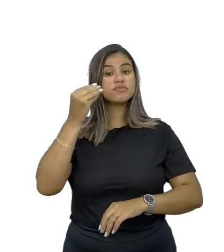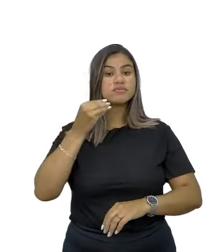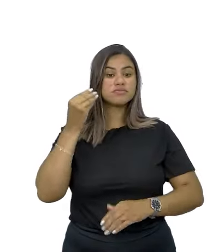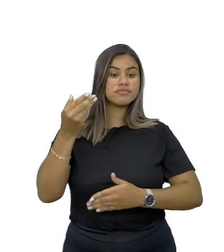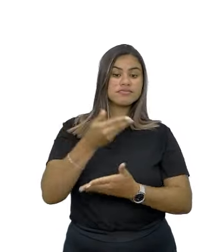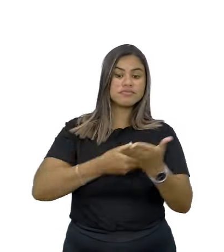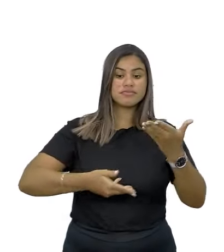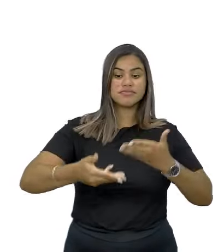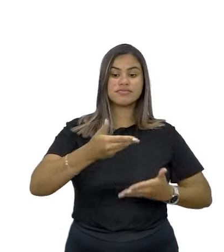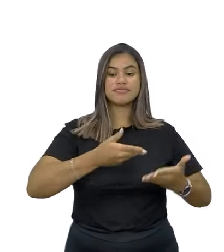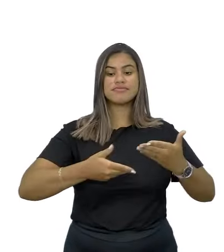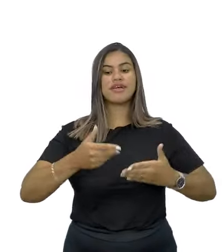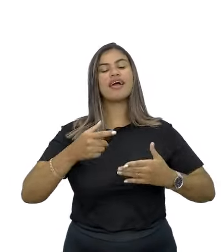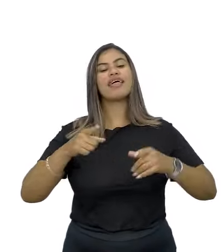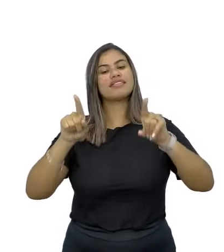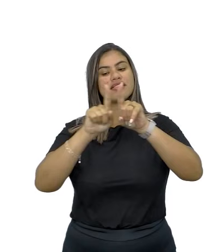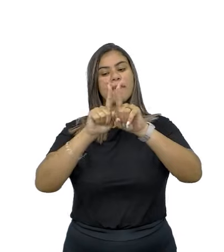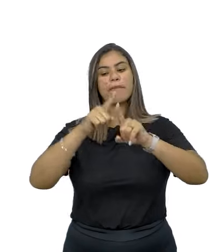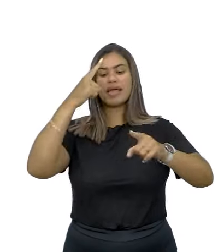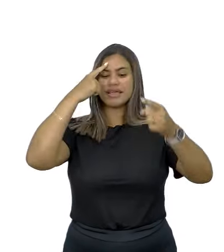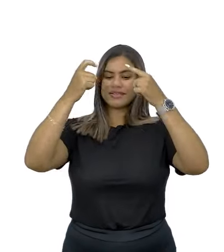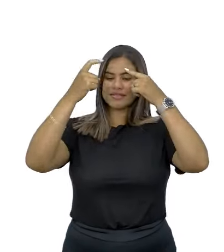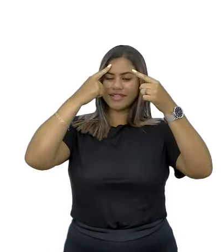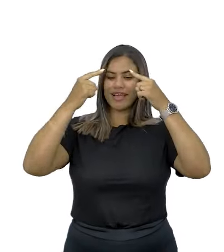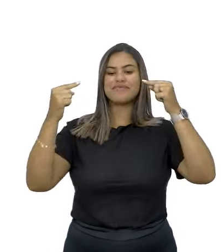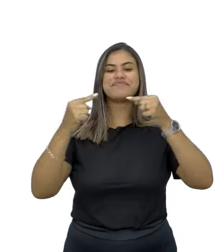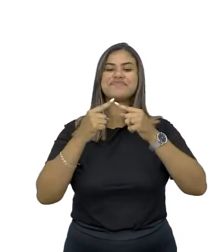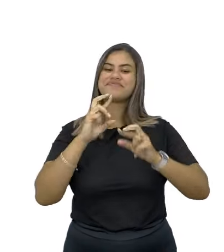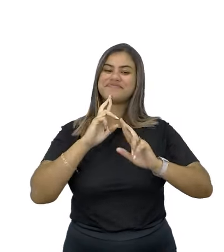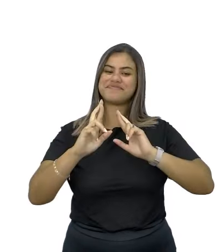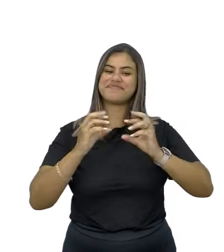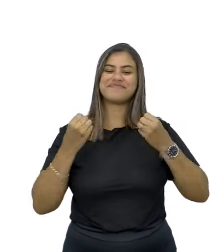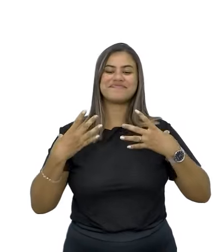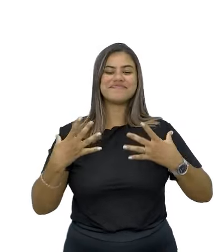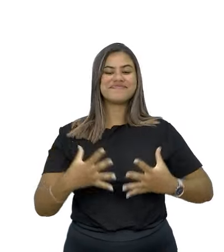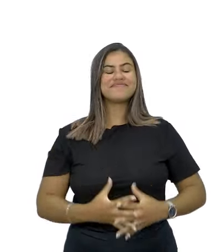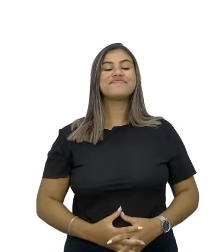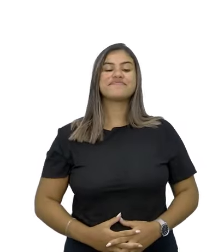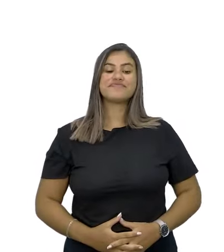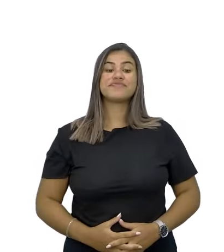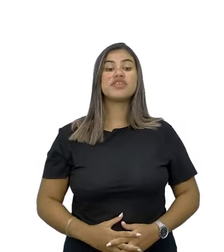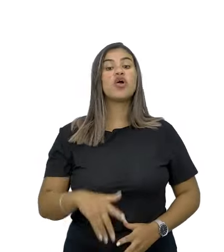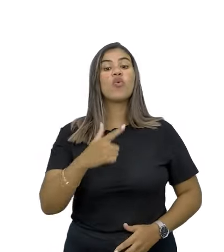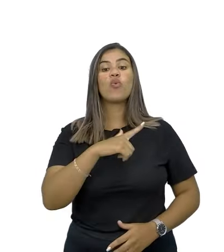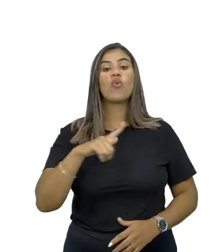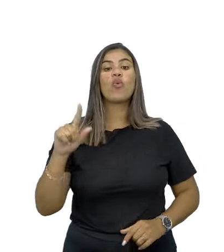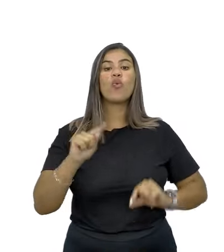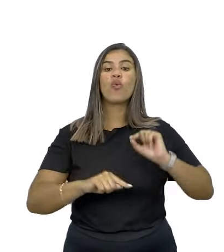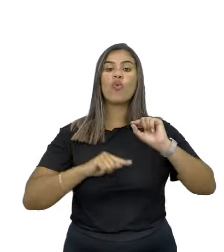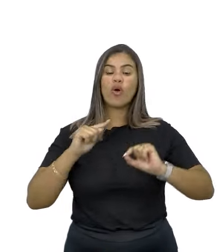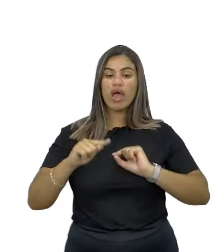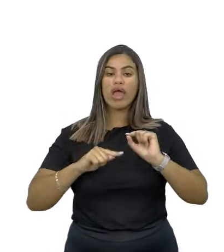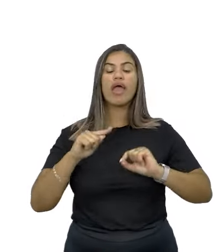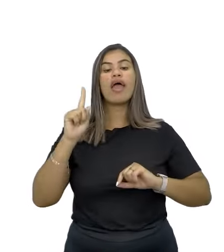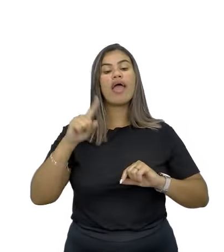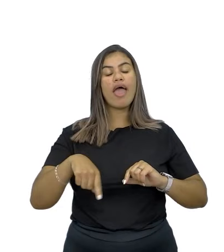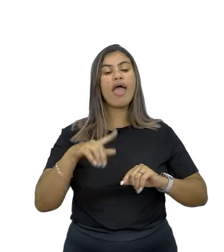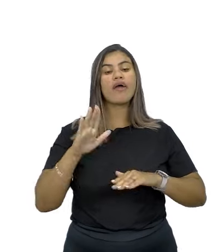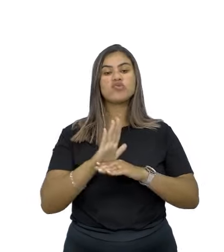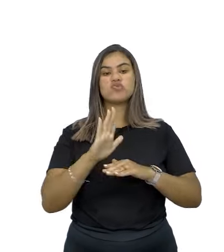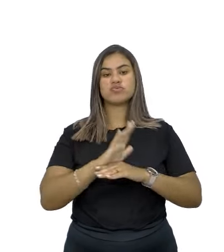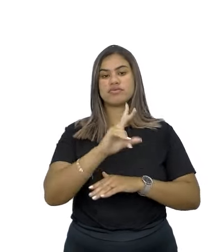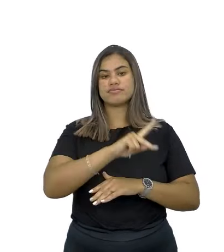as ideias, proporcionando os bons resultados. E o outro é o registro, que ajuda o professor a planejar